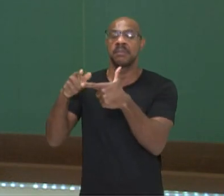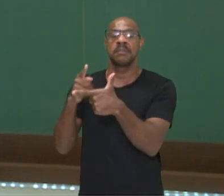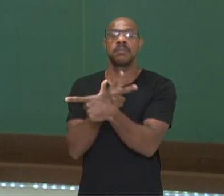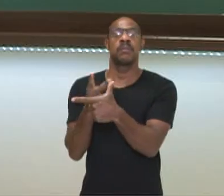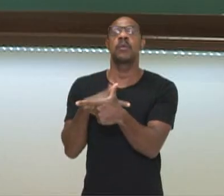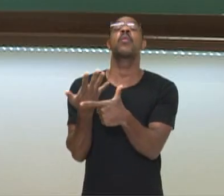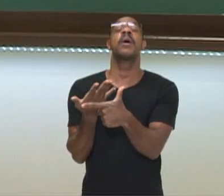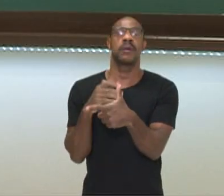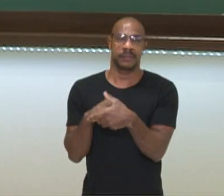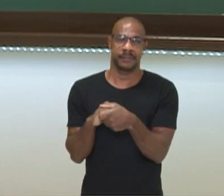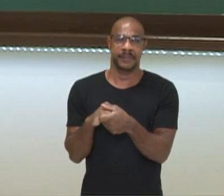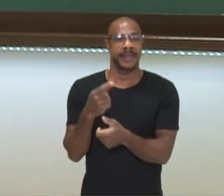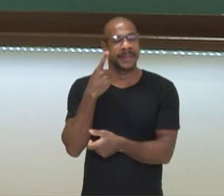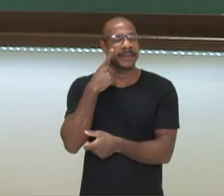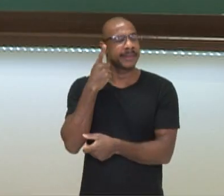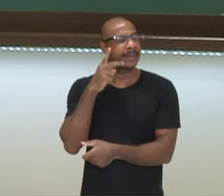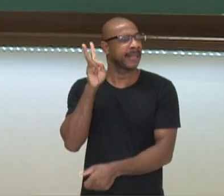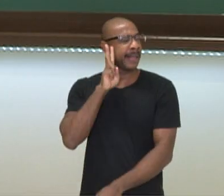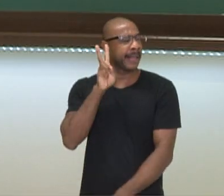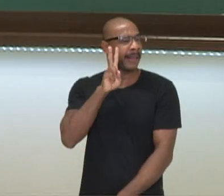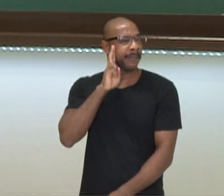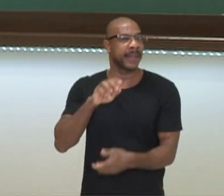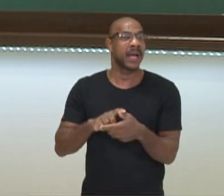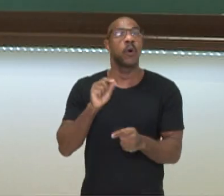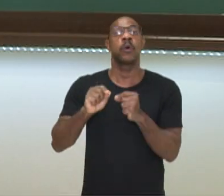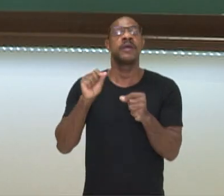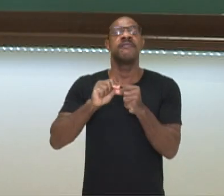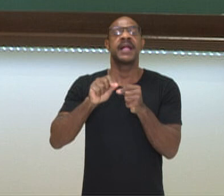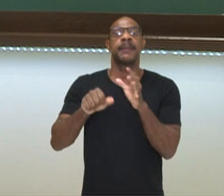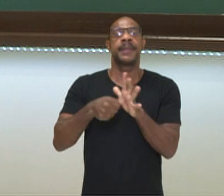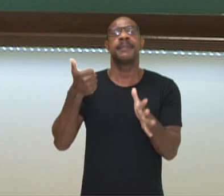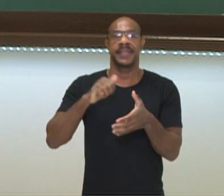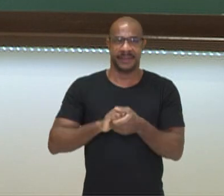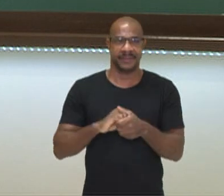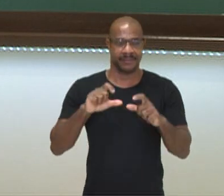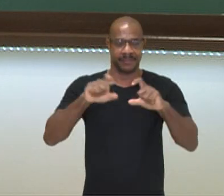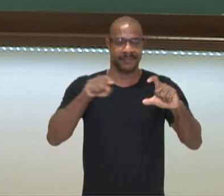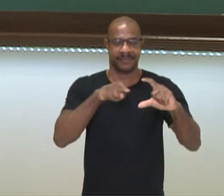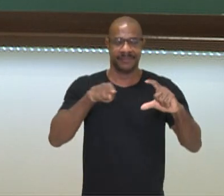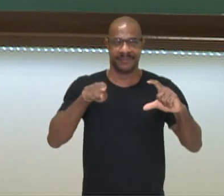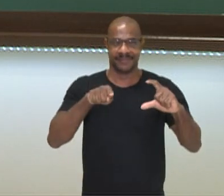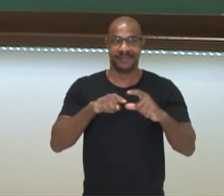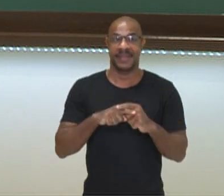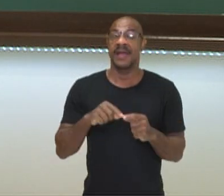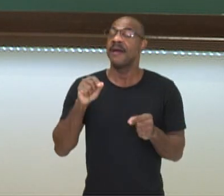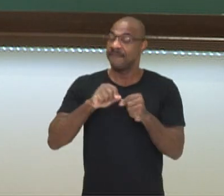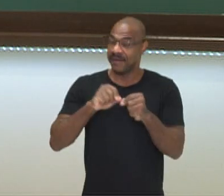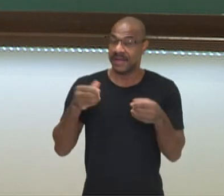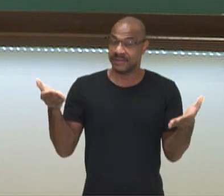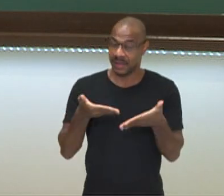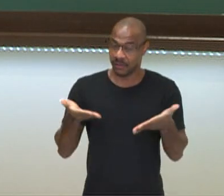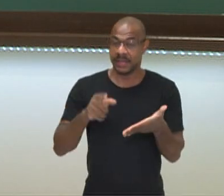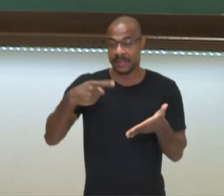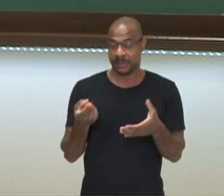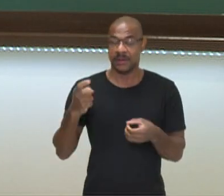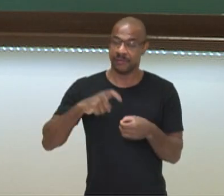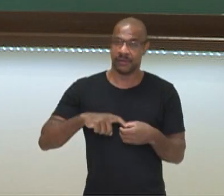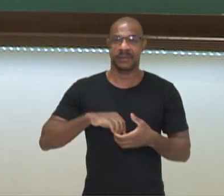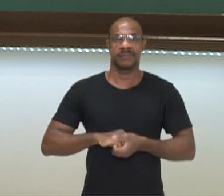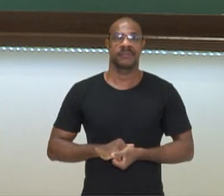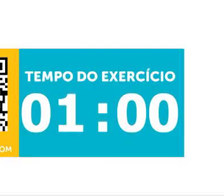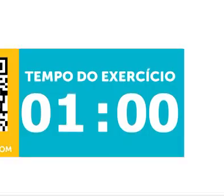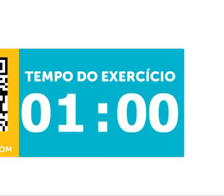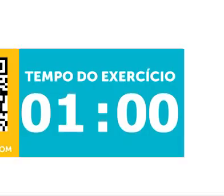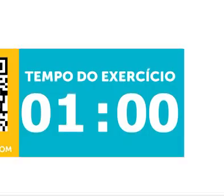divisão? Tentem lembrar o que a gente resolve primeiro nas operações. Resolva essa expressão e a gente já